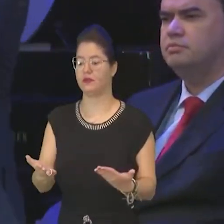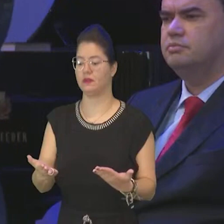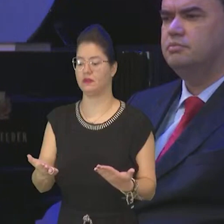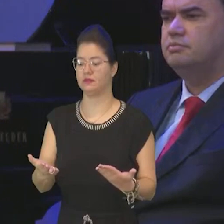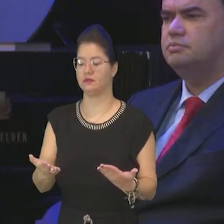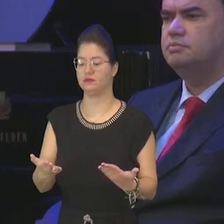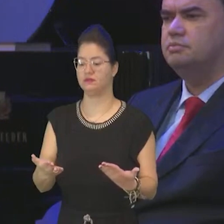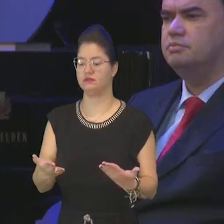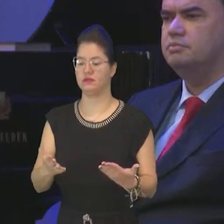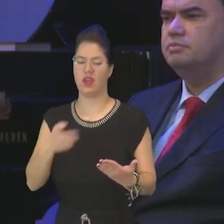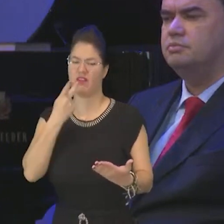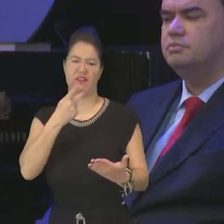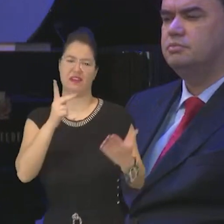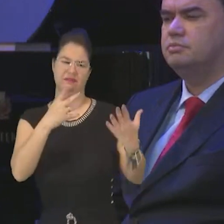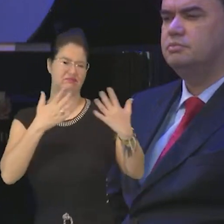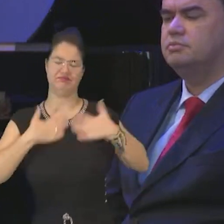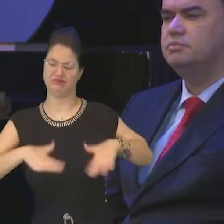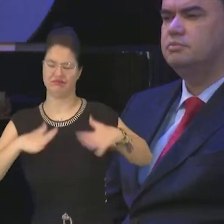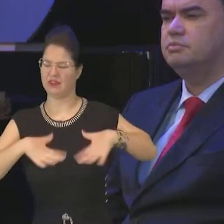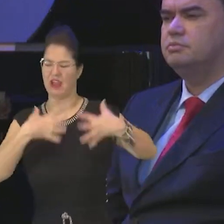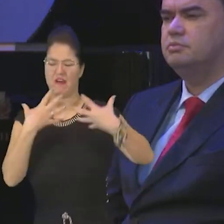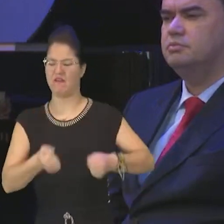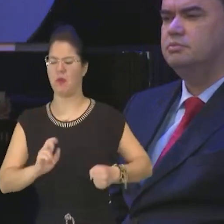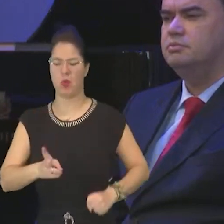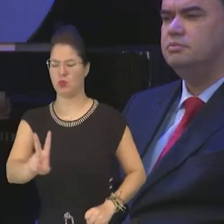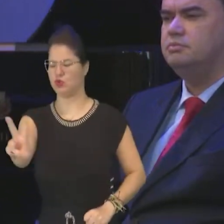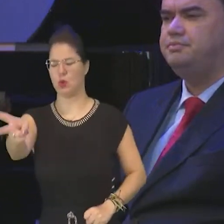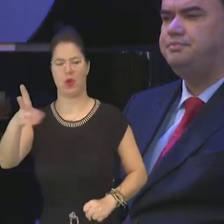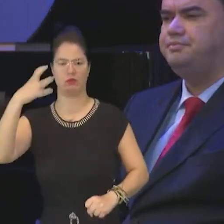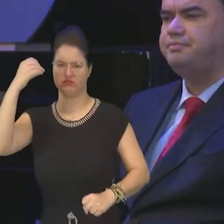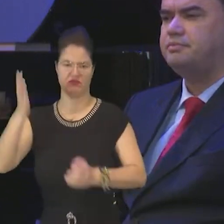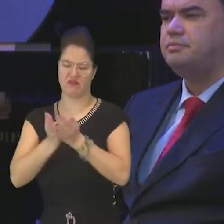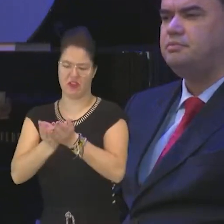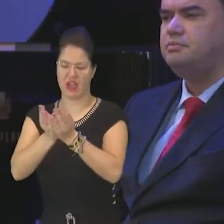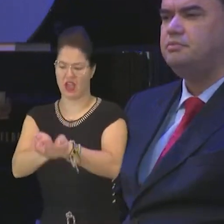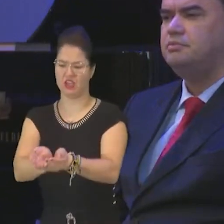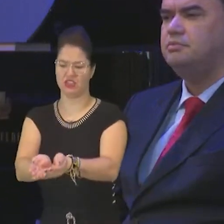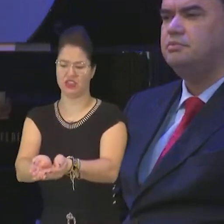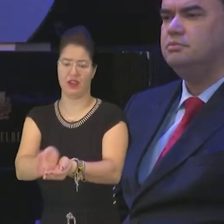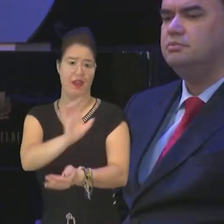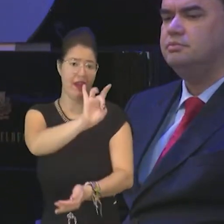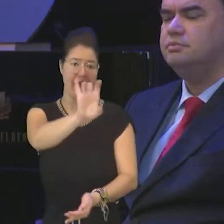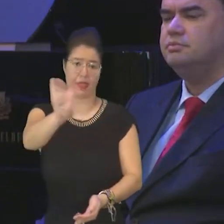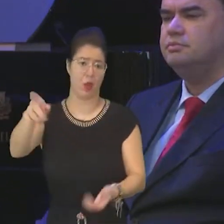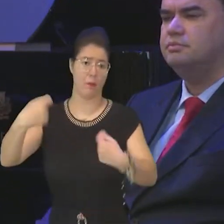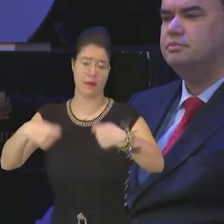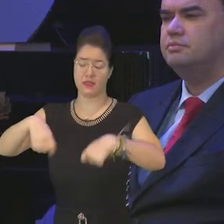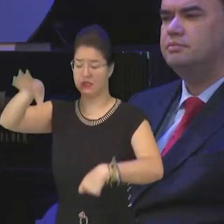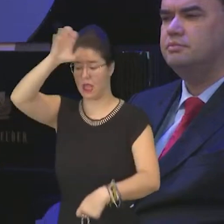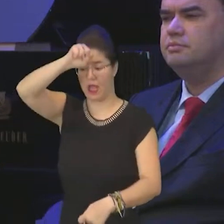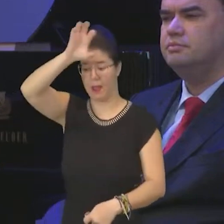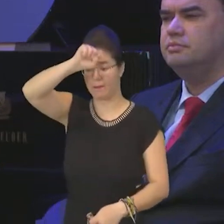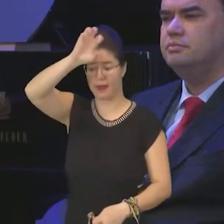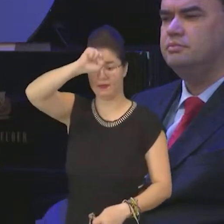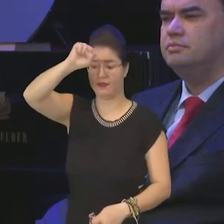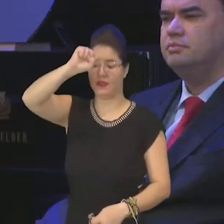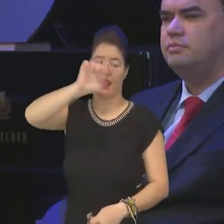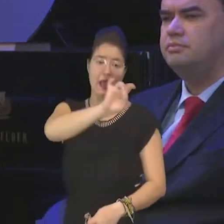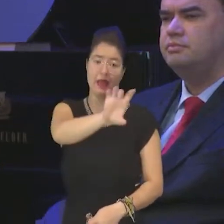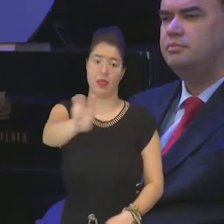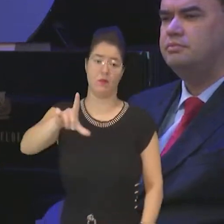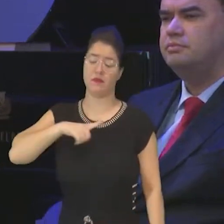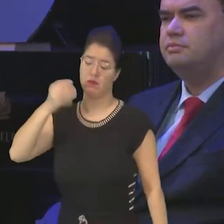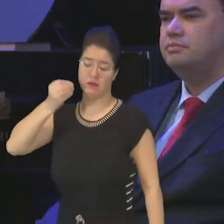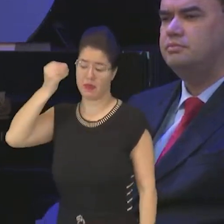irmãos, vamos seguir viagem. Vamos seguir viagem. Cada um que aprenda, cada um que tire a sua